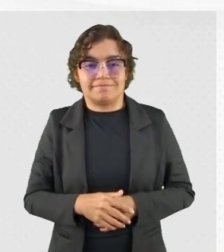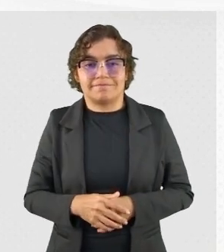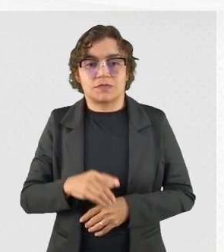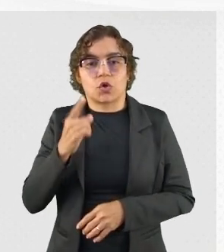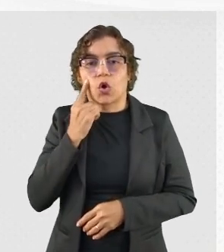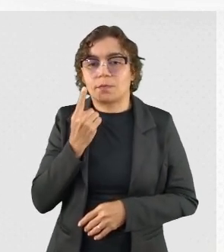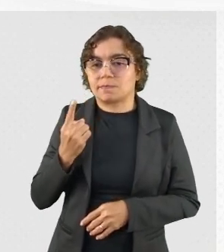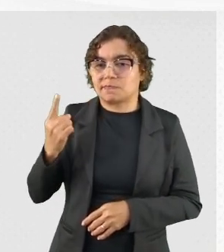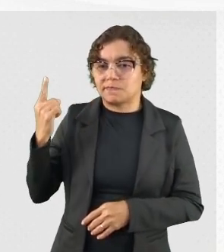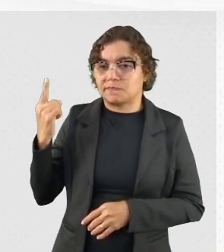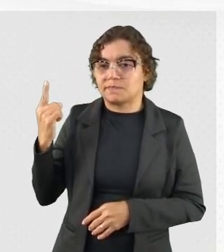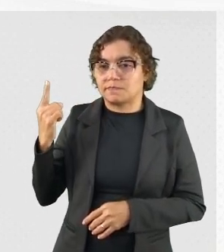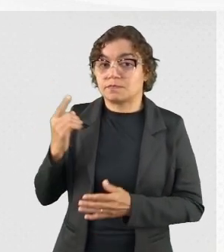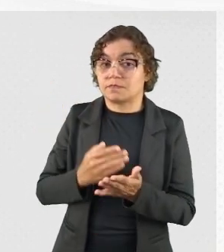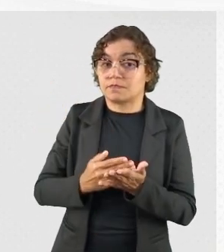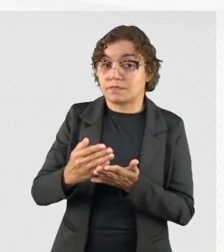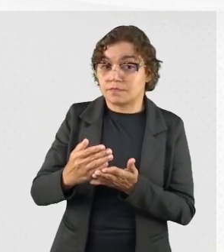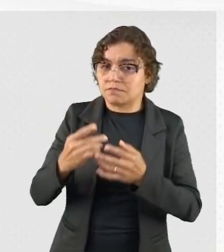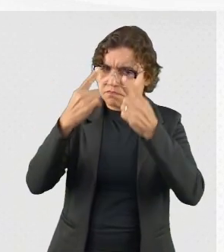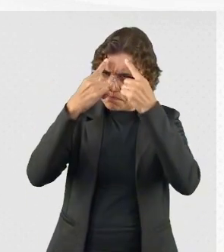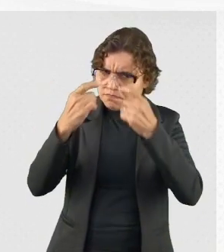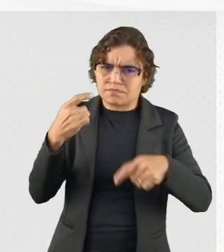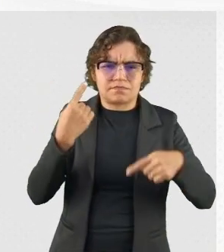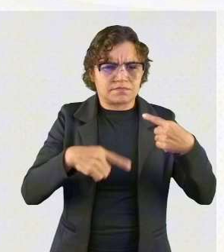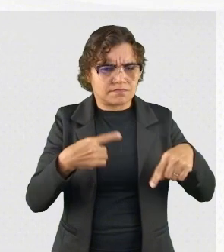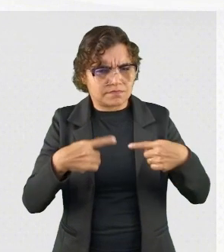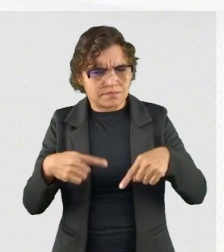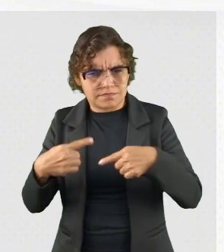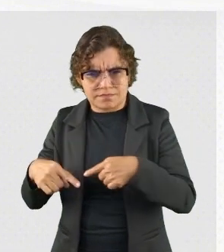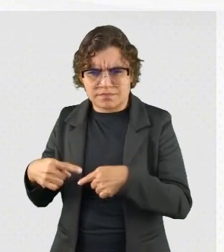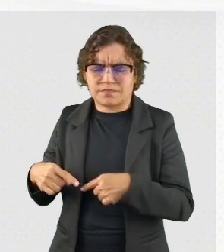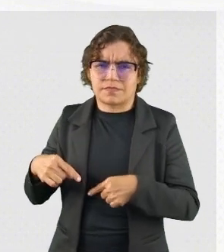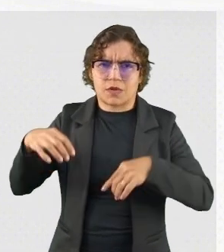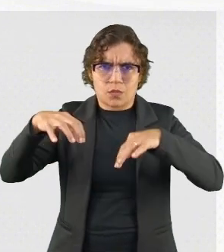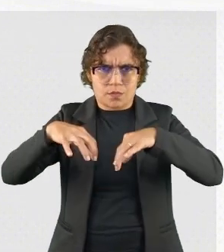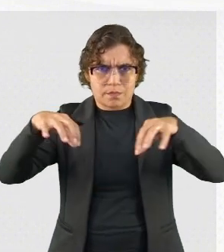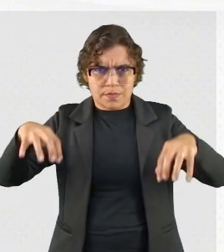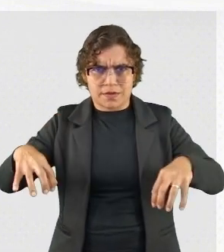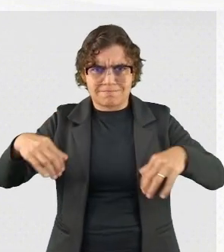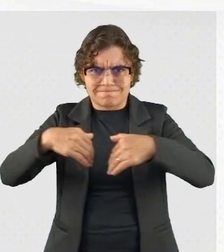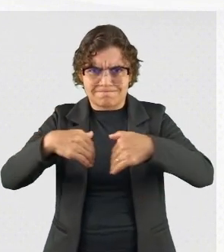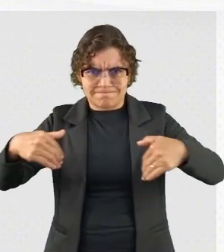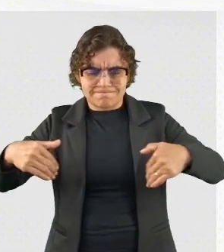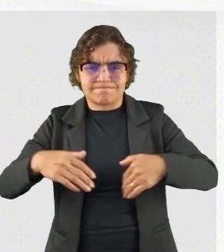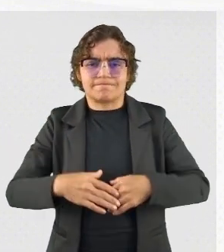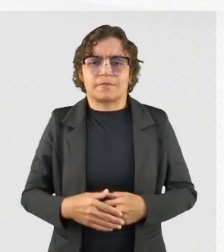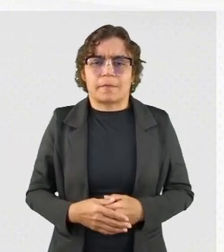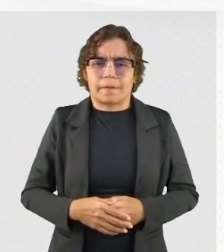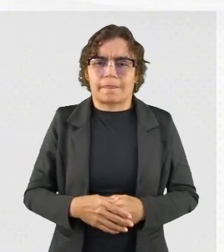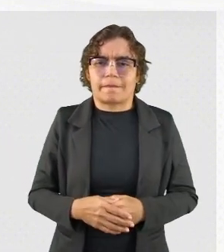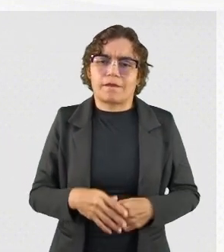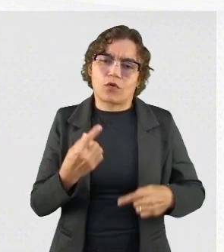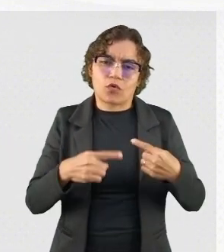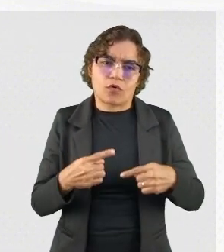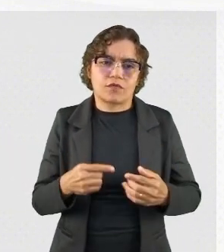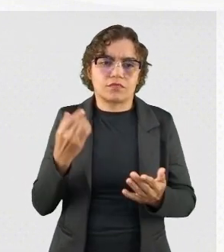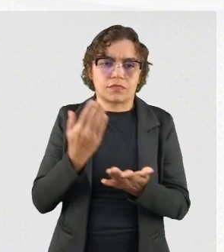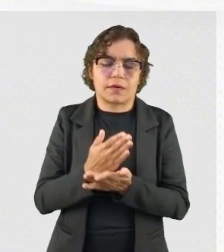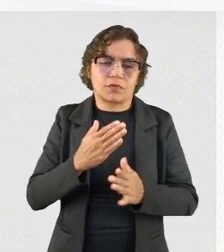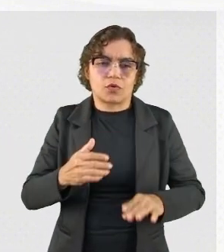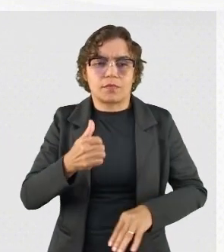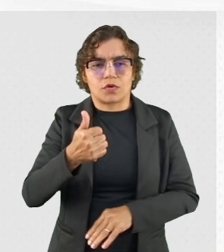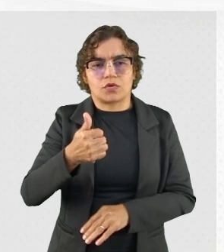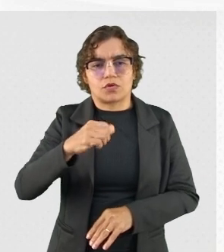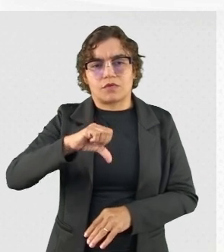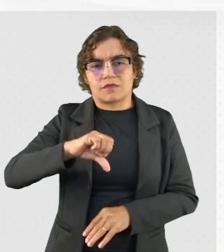Syndicate, que iniciou violentas disputas dos dois lados da fronteira. O conflito só terminou em 1903 com a assinatura